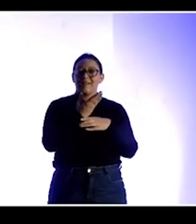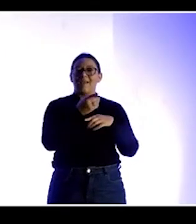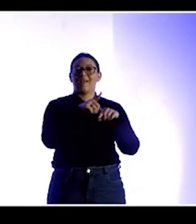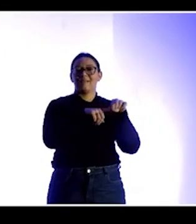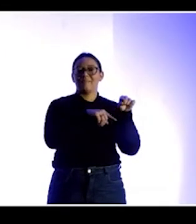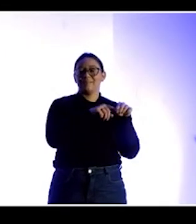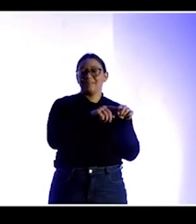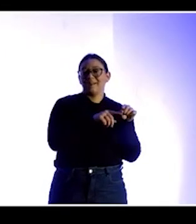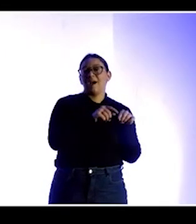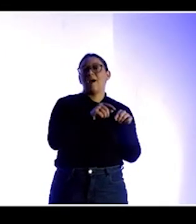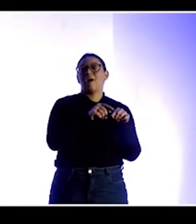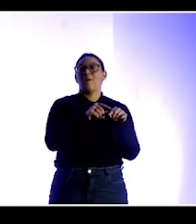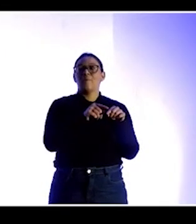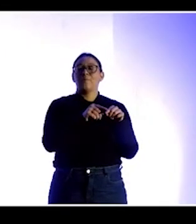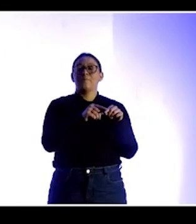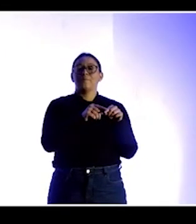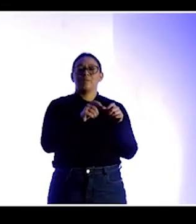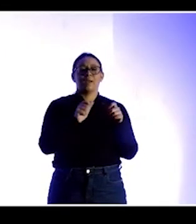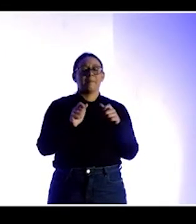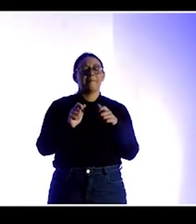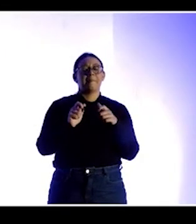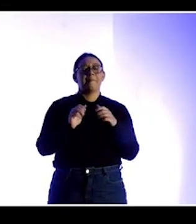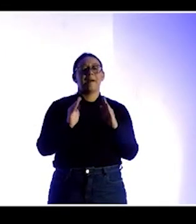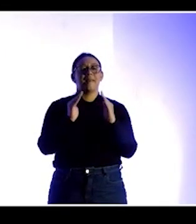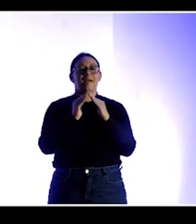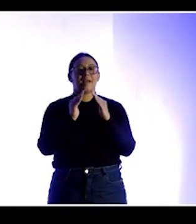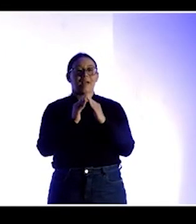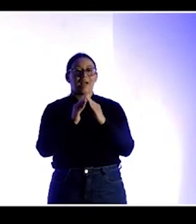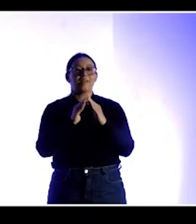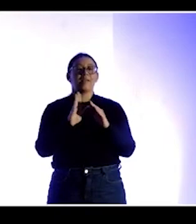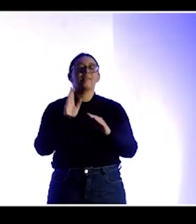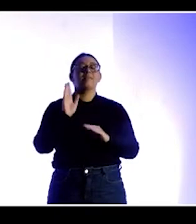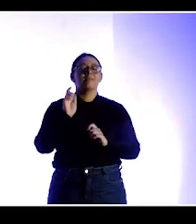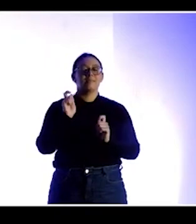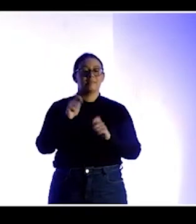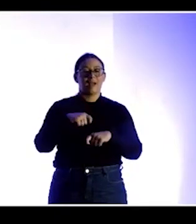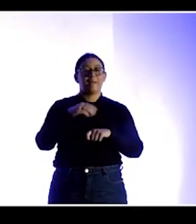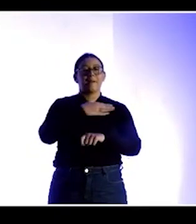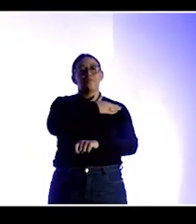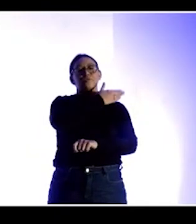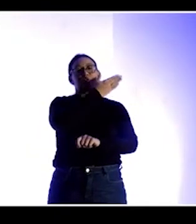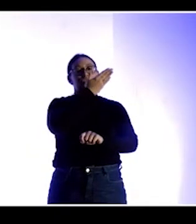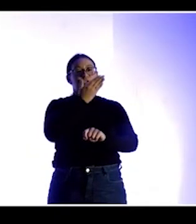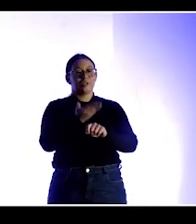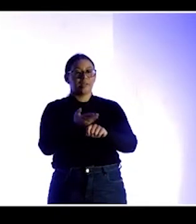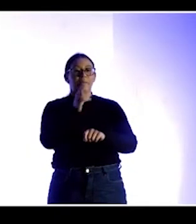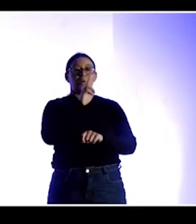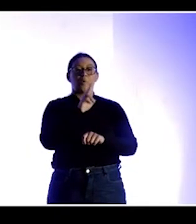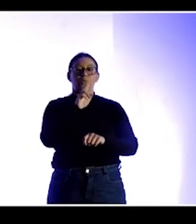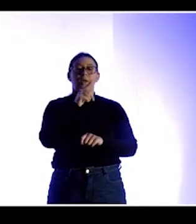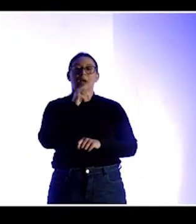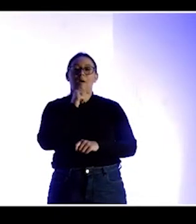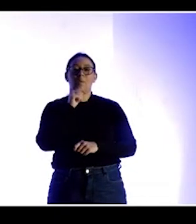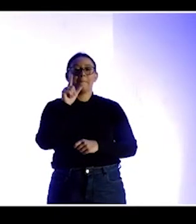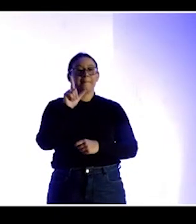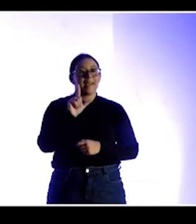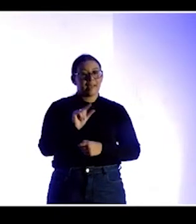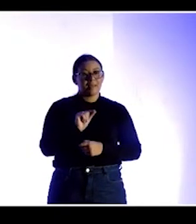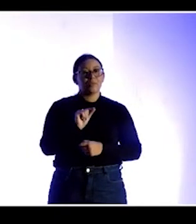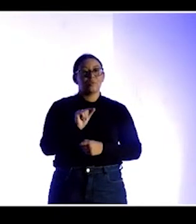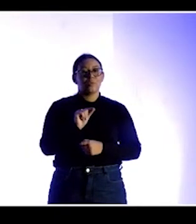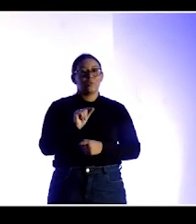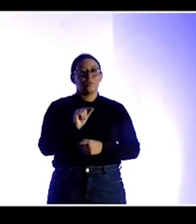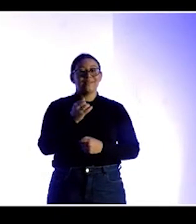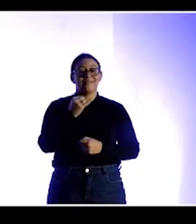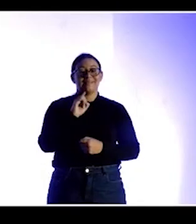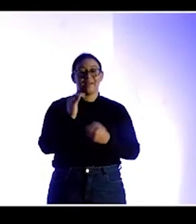energia elétrica, para alimentar toda a casa de vocês por um dia inteiro, consome menos água do que uma descarga do